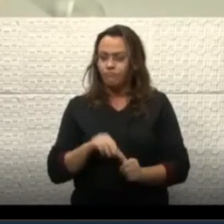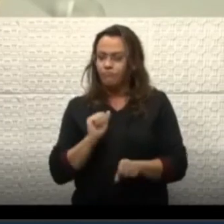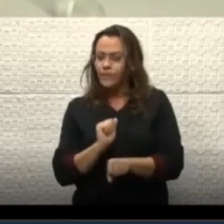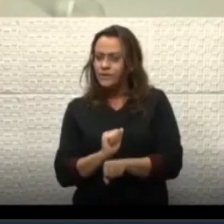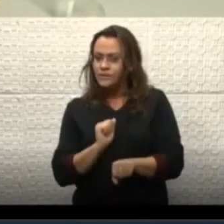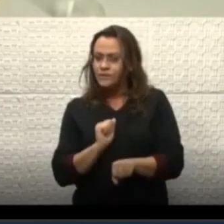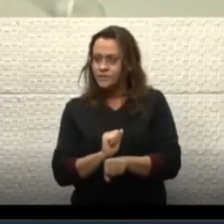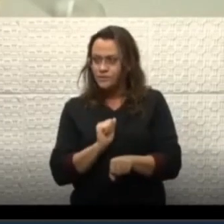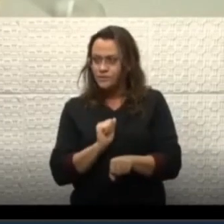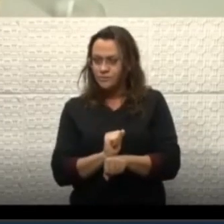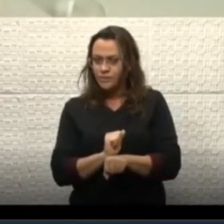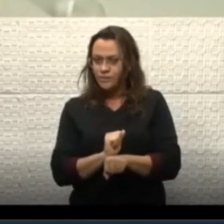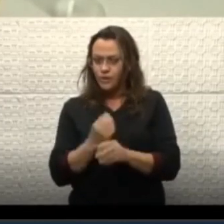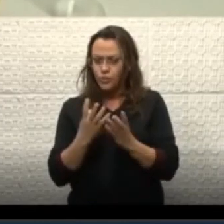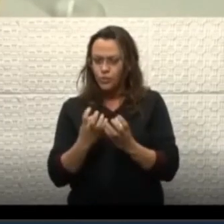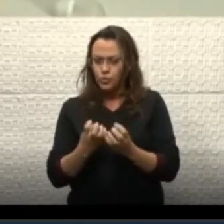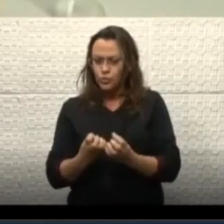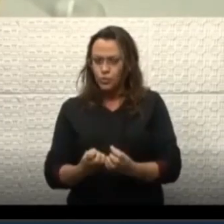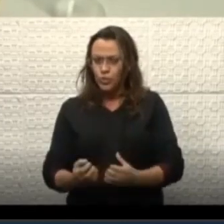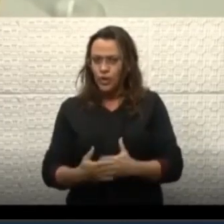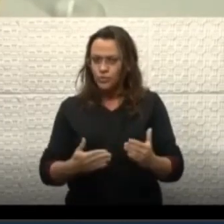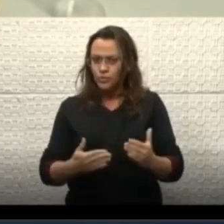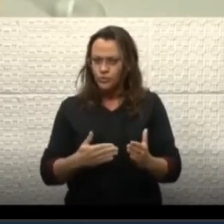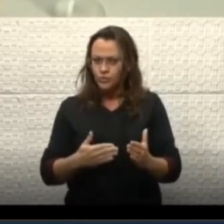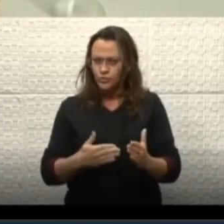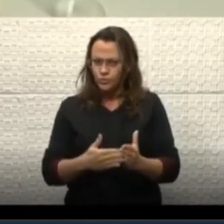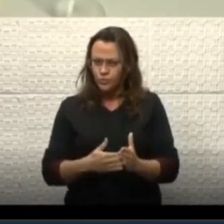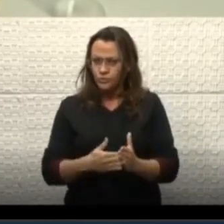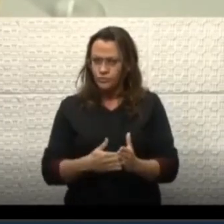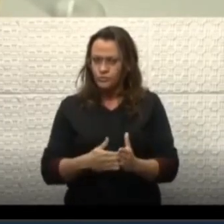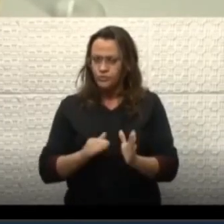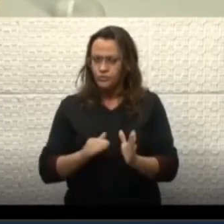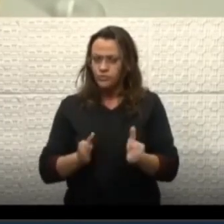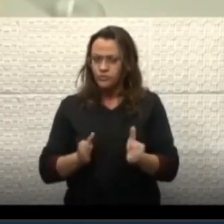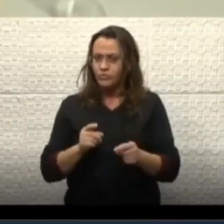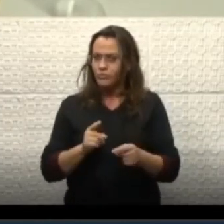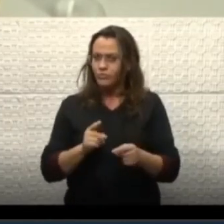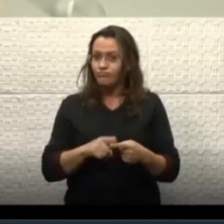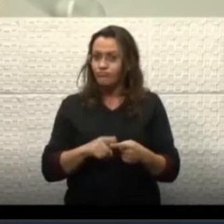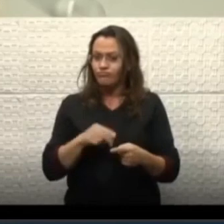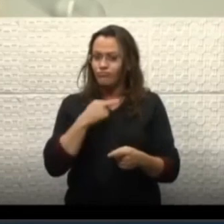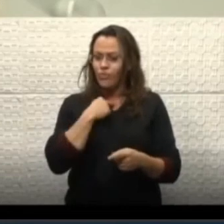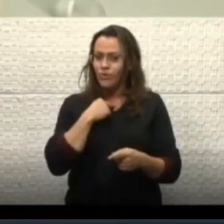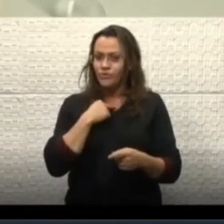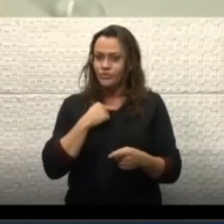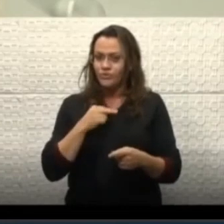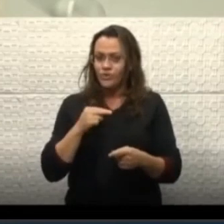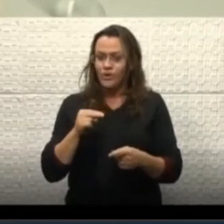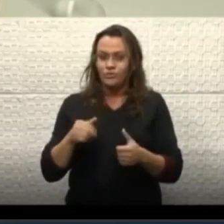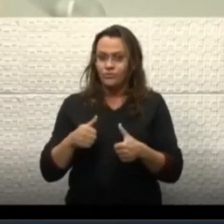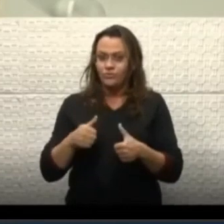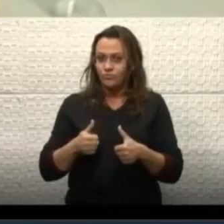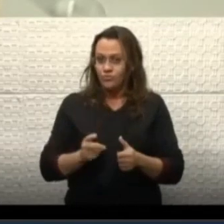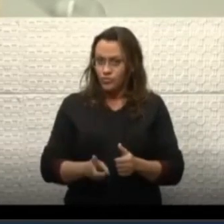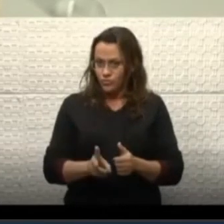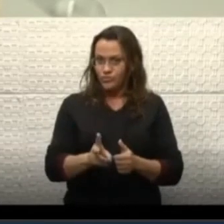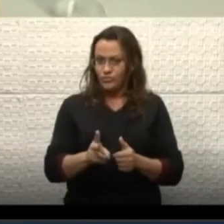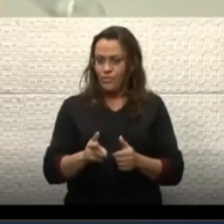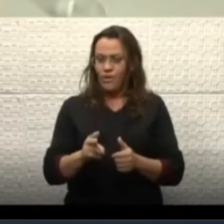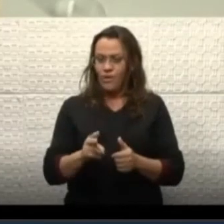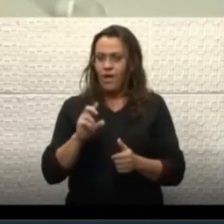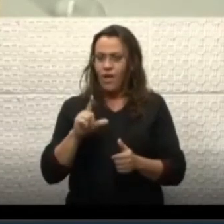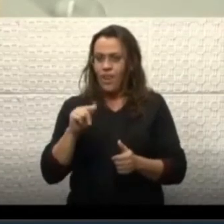Espera extravasar ou filtrar todo esse líquido, tá? Não pode ficar líquido lá em cima, senão a gente não vai conseguir retirar as amostras. Na